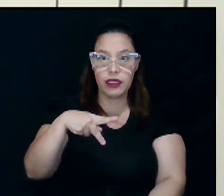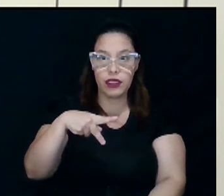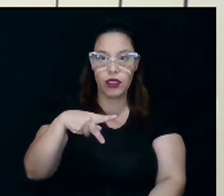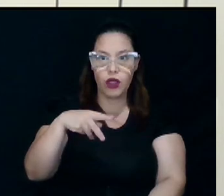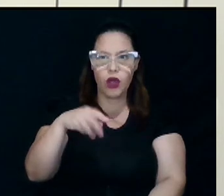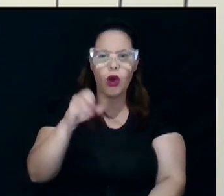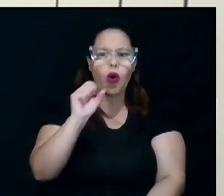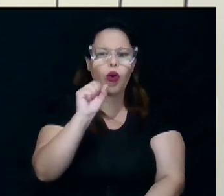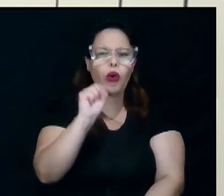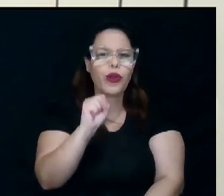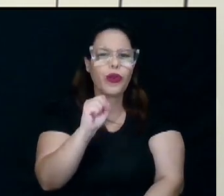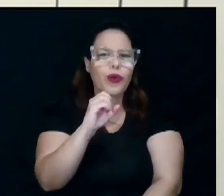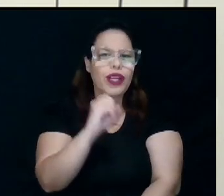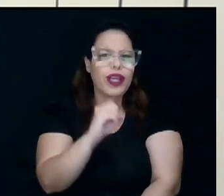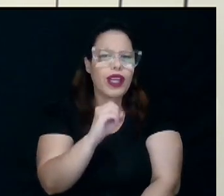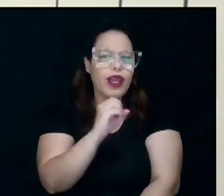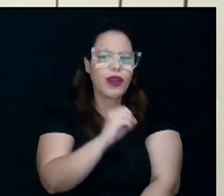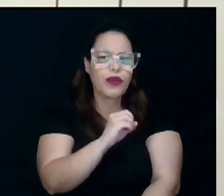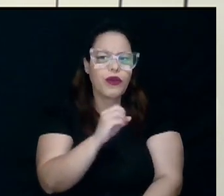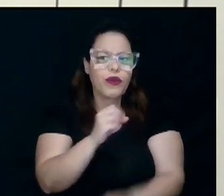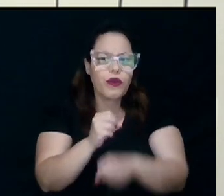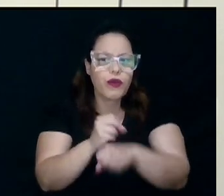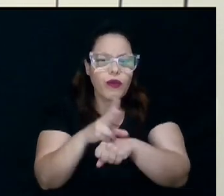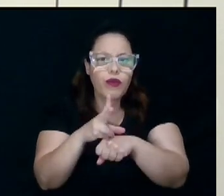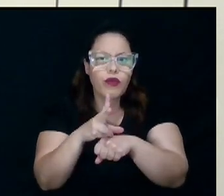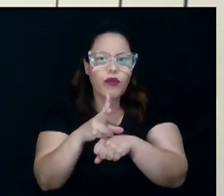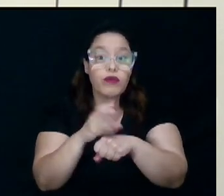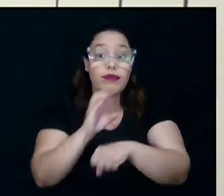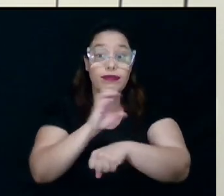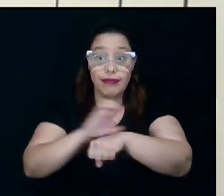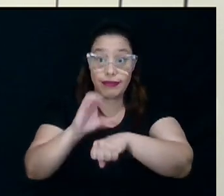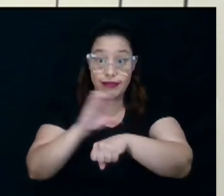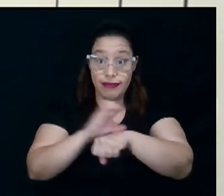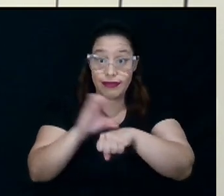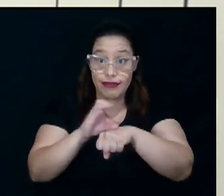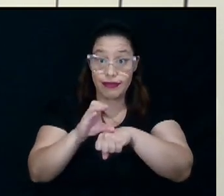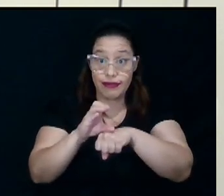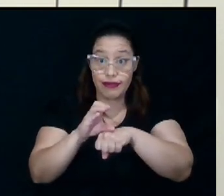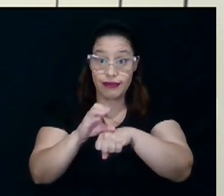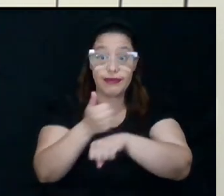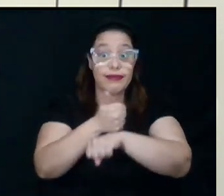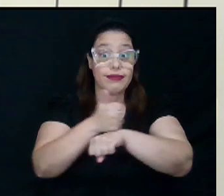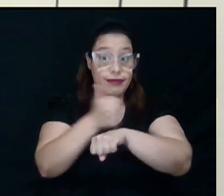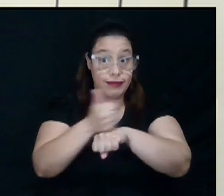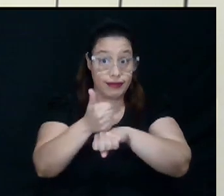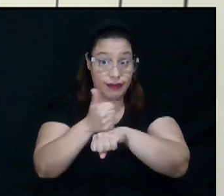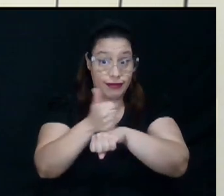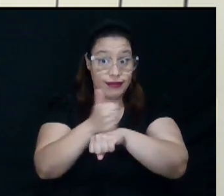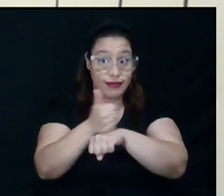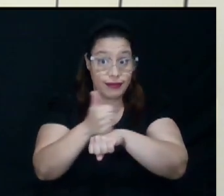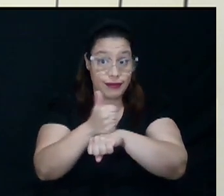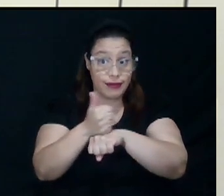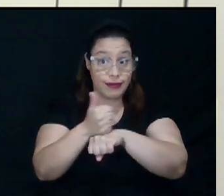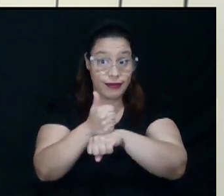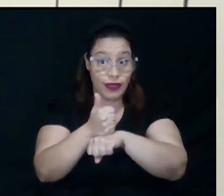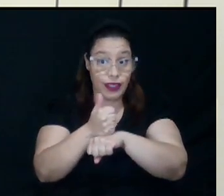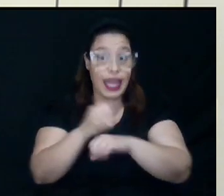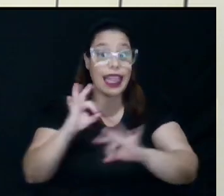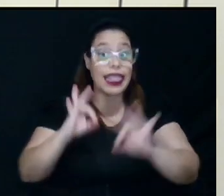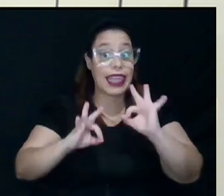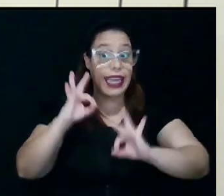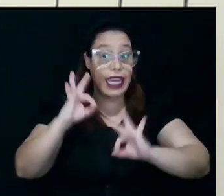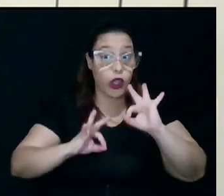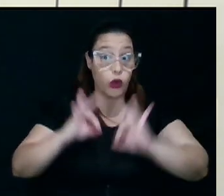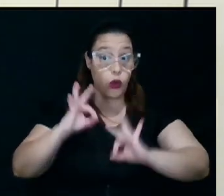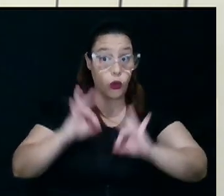838 vagas remanescentes para os cursos de qualificação profissional e técnico em todas as